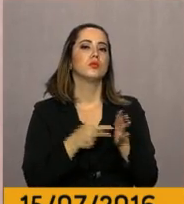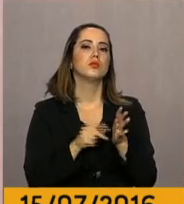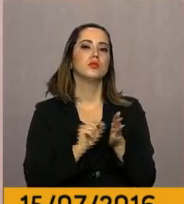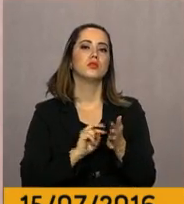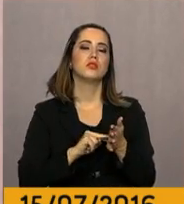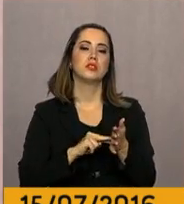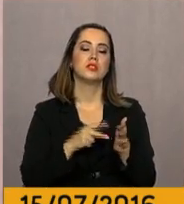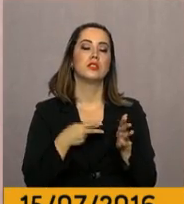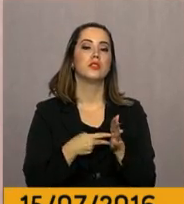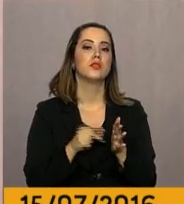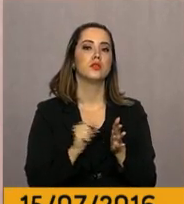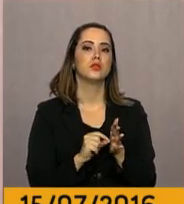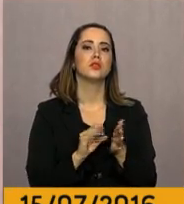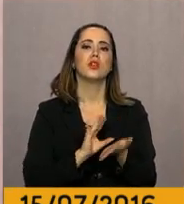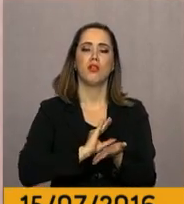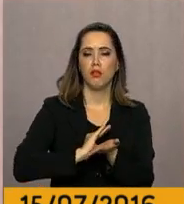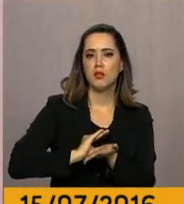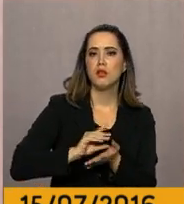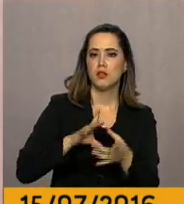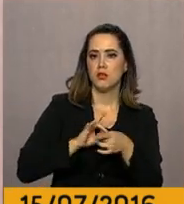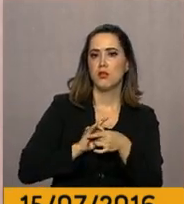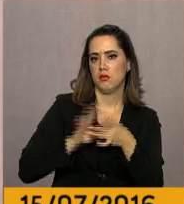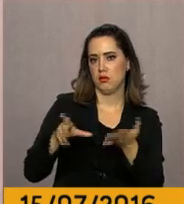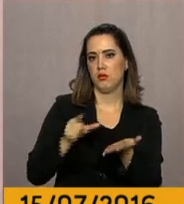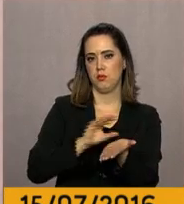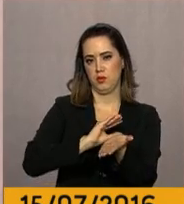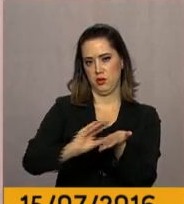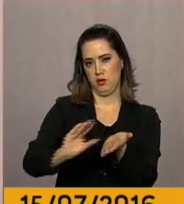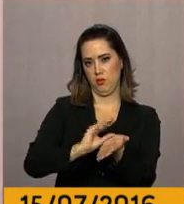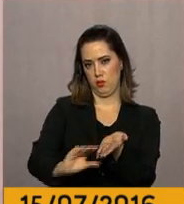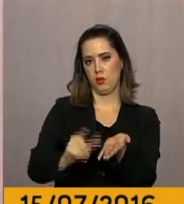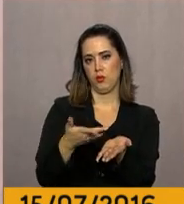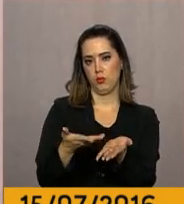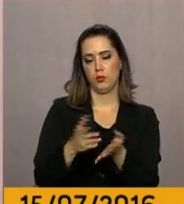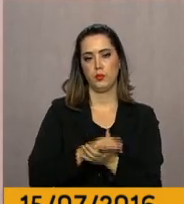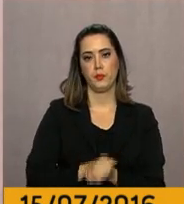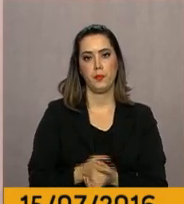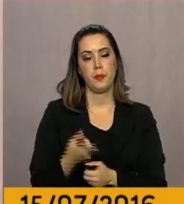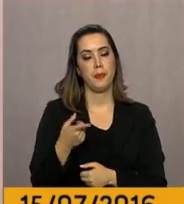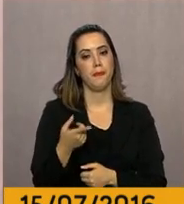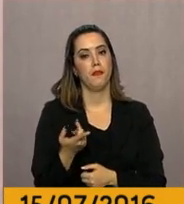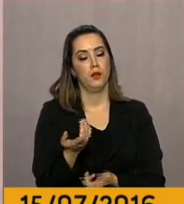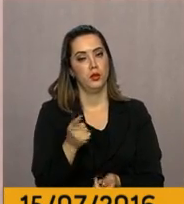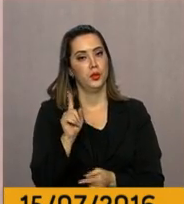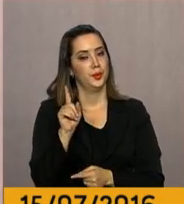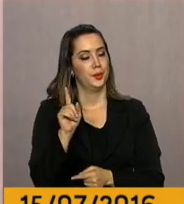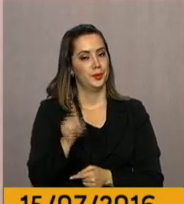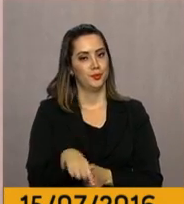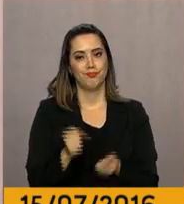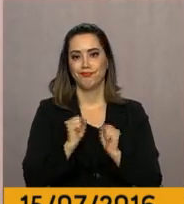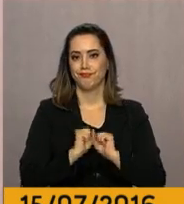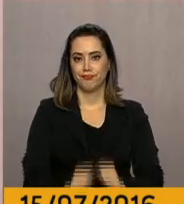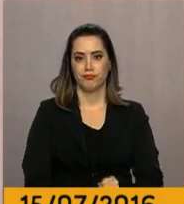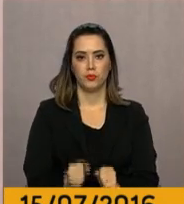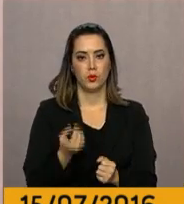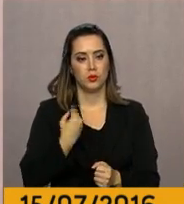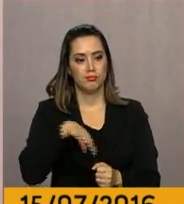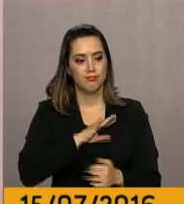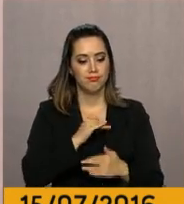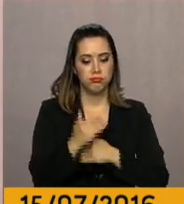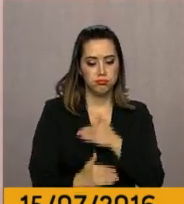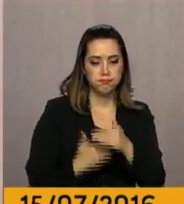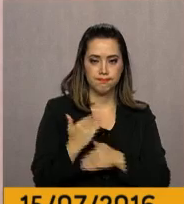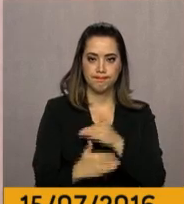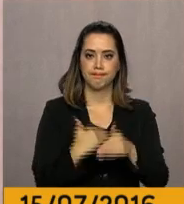tinha sido contingenciado em cerca de 6,4 bilhões de reais, não era suficiente para que a gente pudesse levar